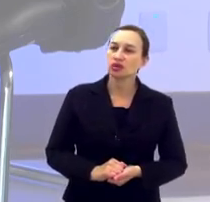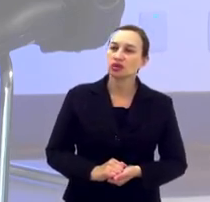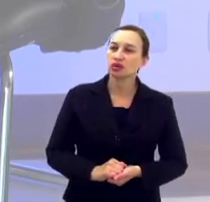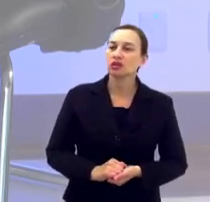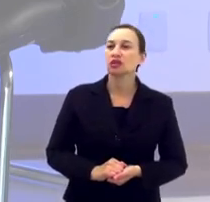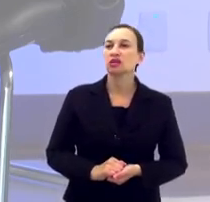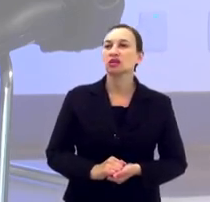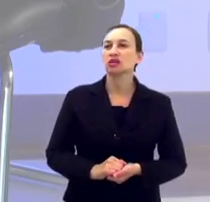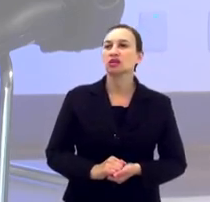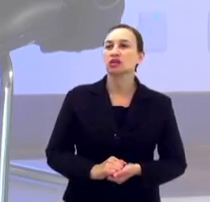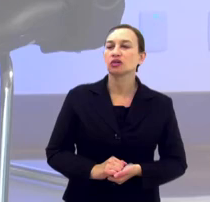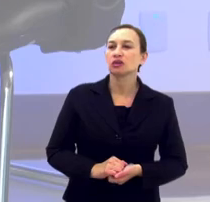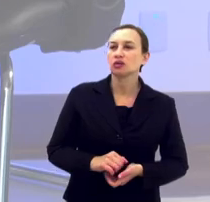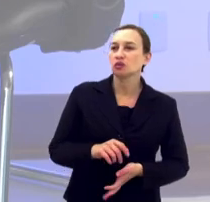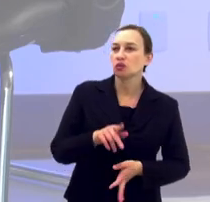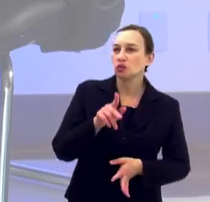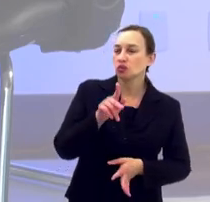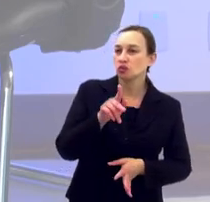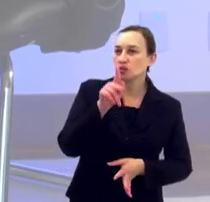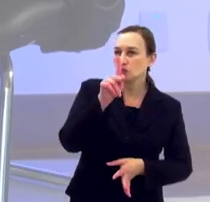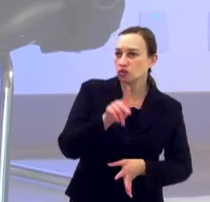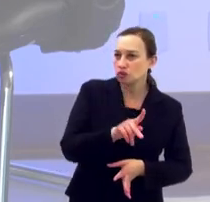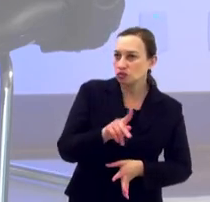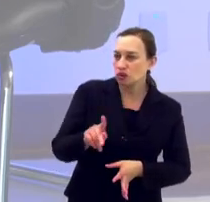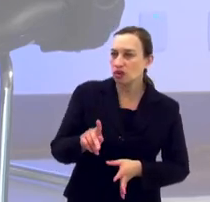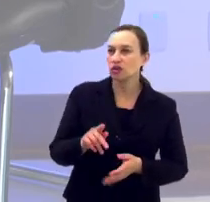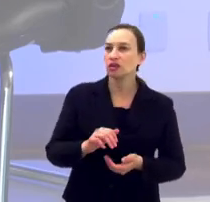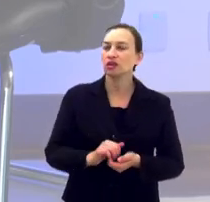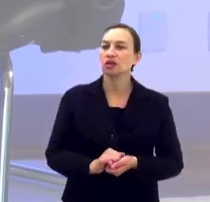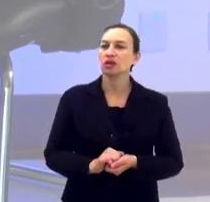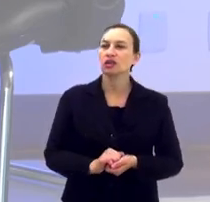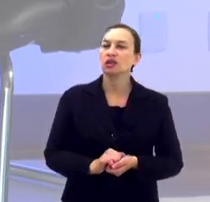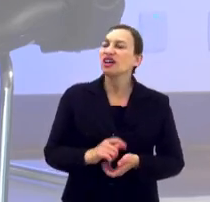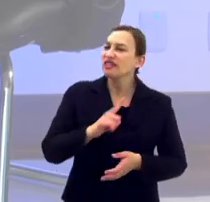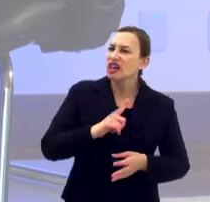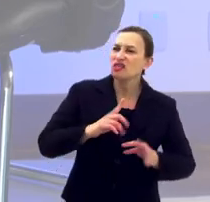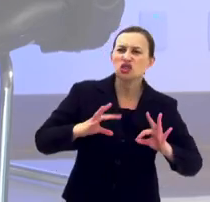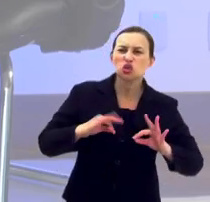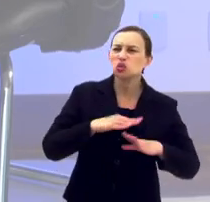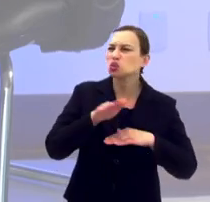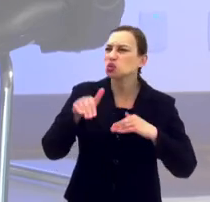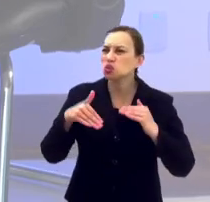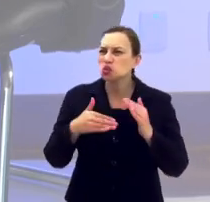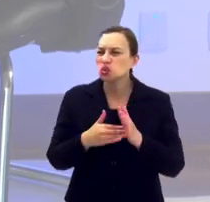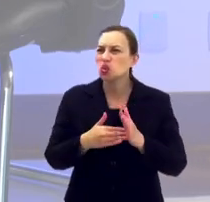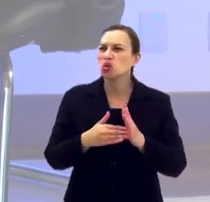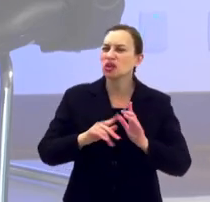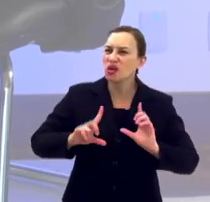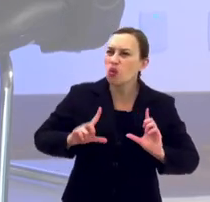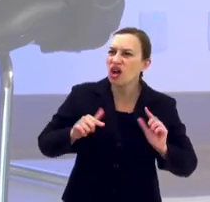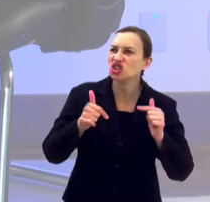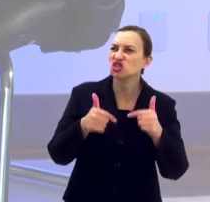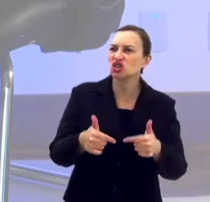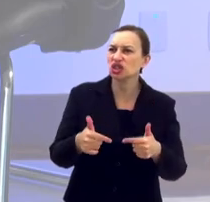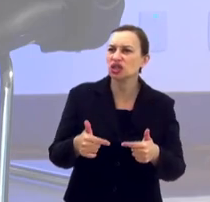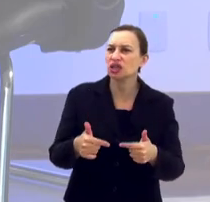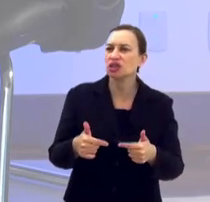papas admitiram que não tinha absolutamente nada a ver com isso. Quer dizer, houve toda uma